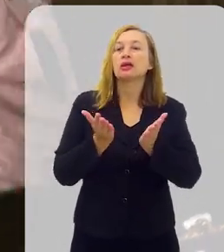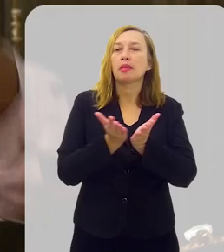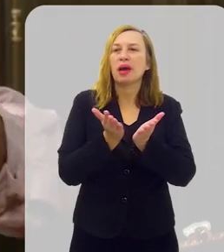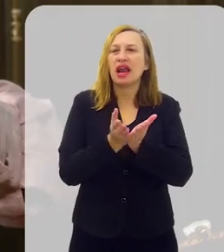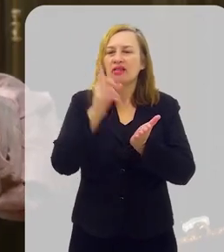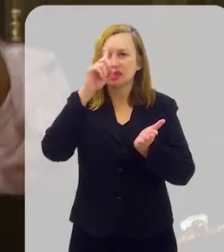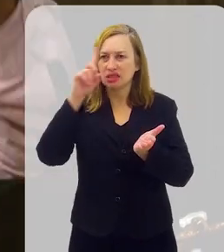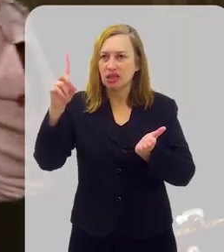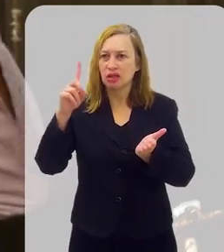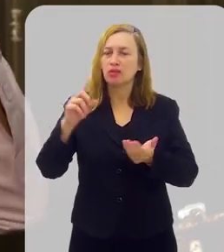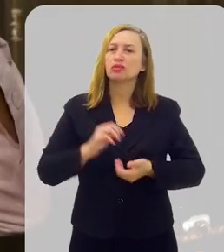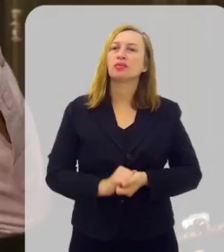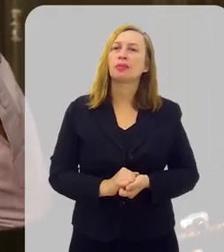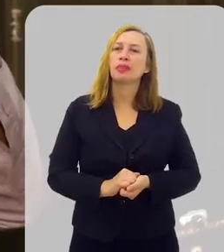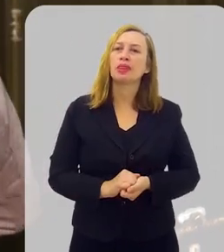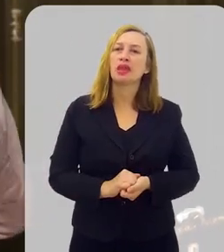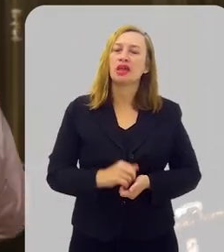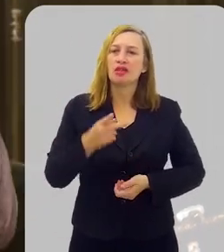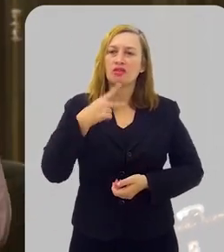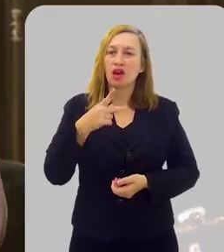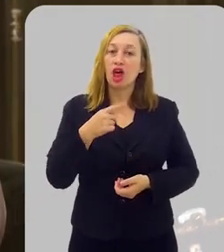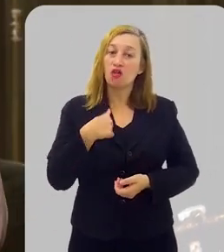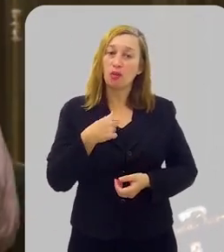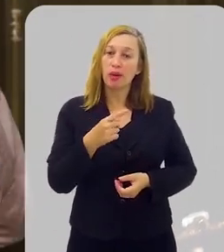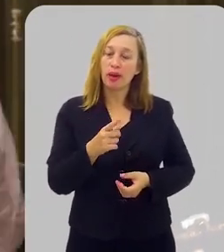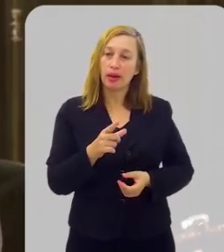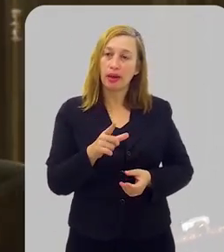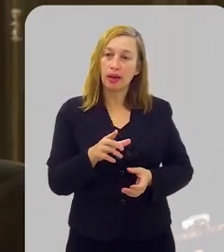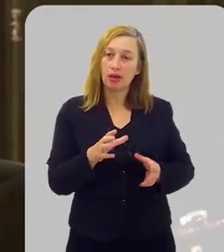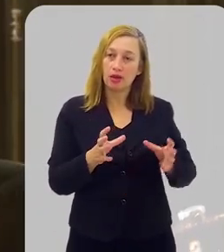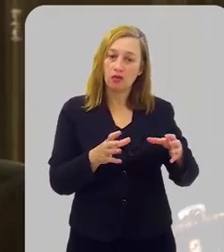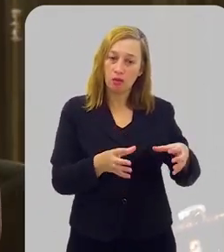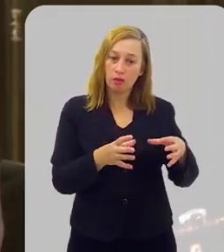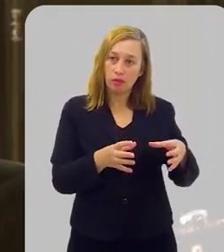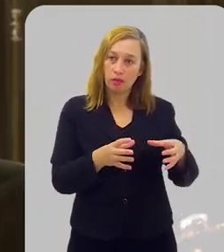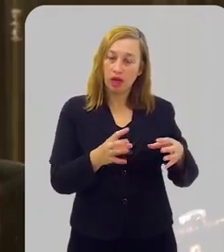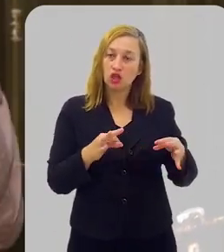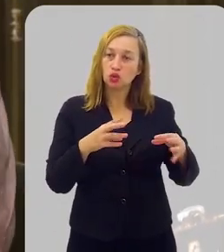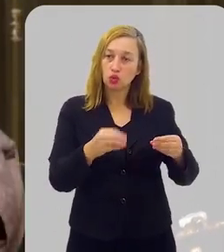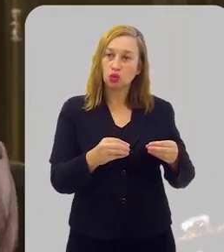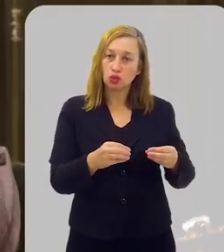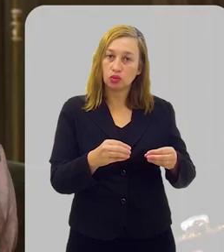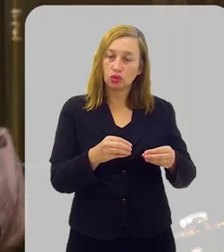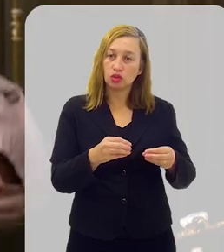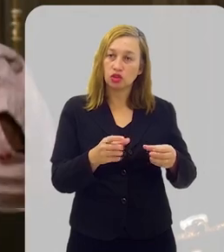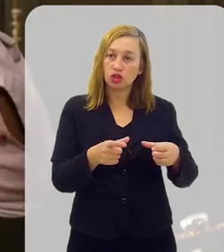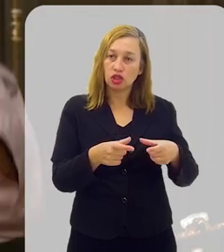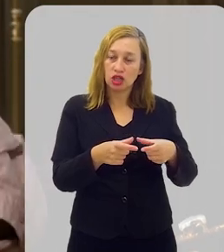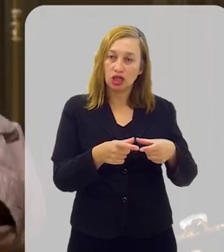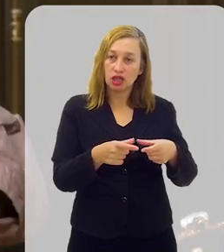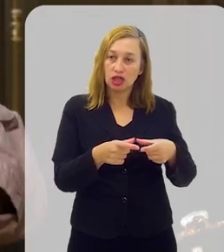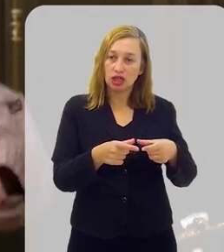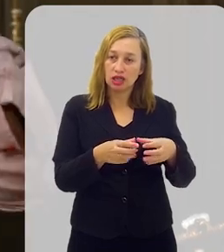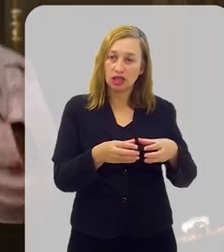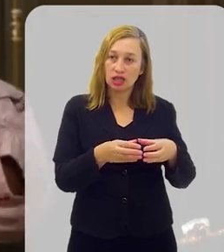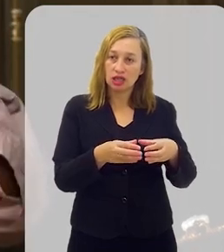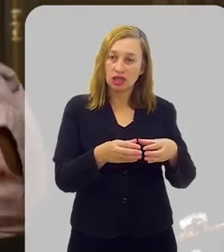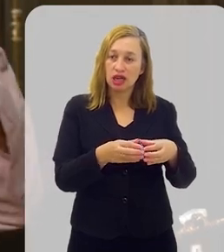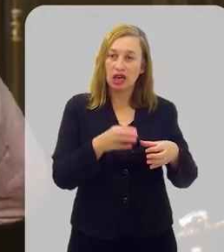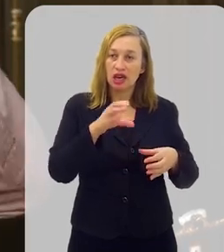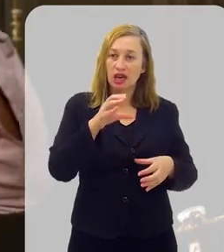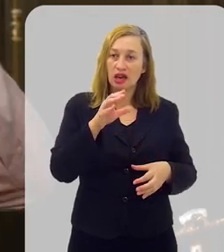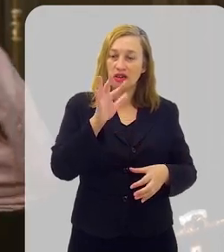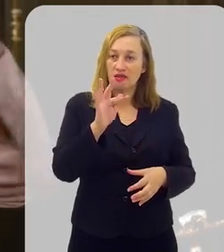eu falando com outro amigo que falava da palavra de Deus comigo, falei, Márcio, eu vou pegar as fitas que eu tenho, vou vender ou vou dar.